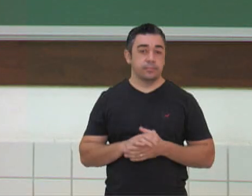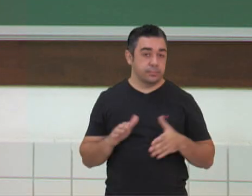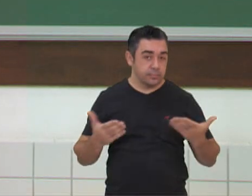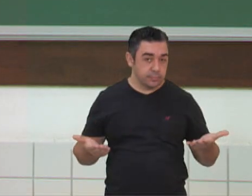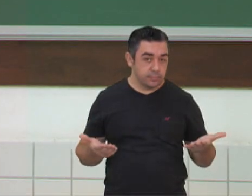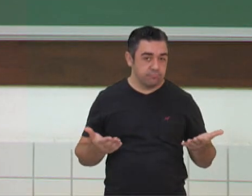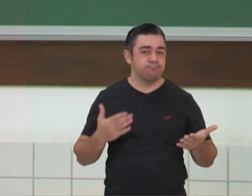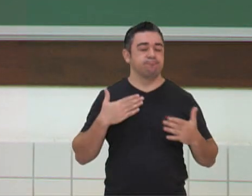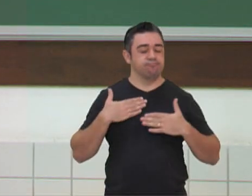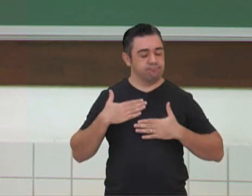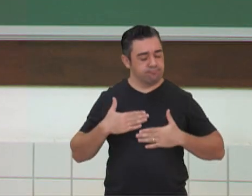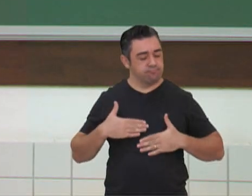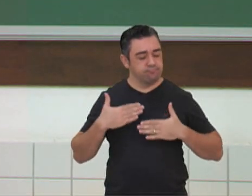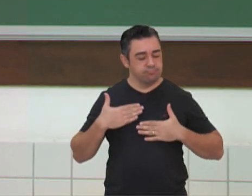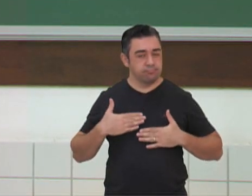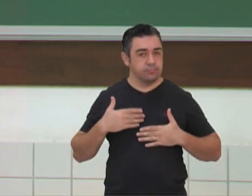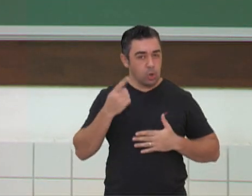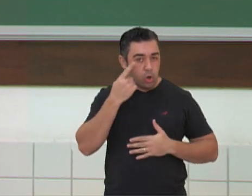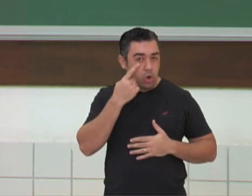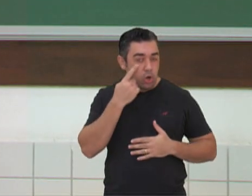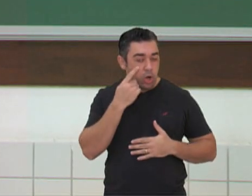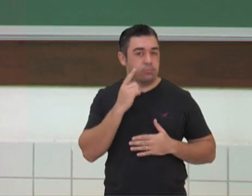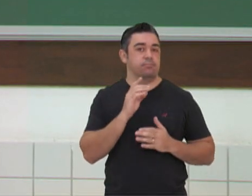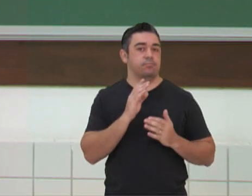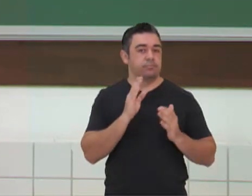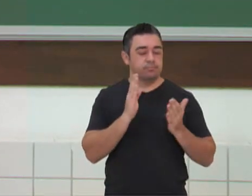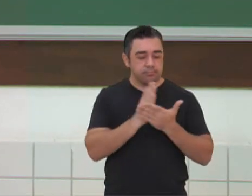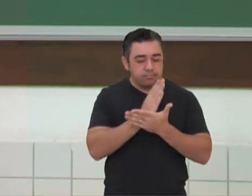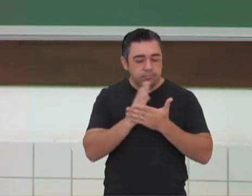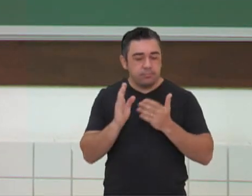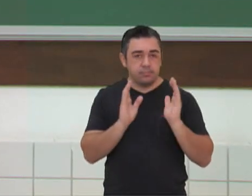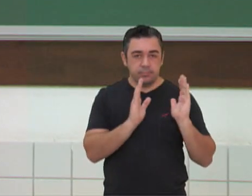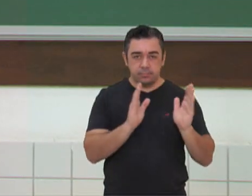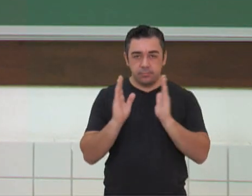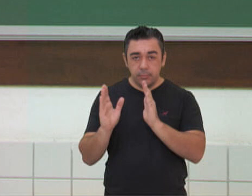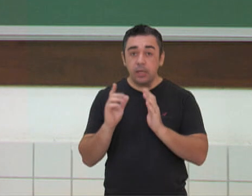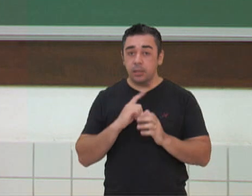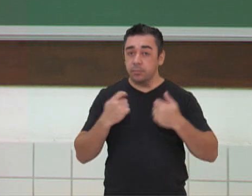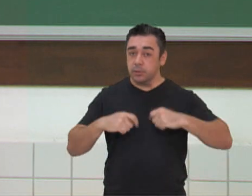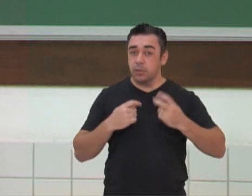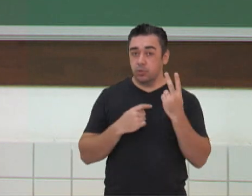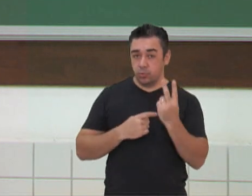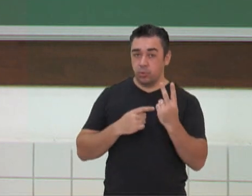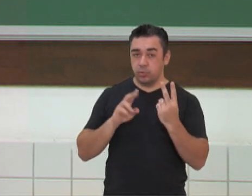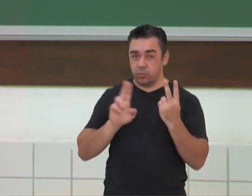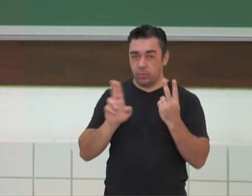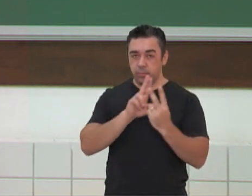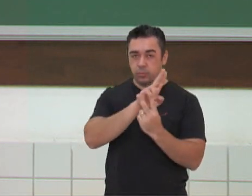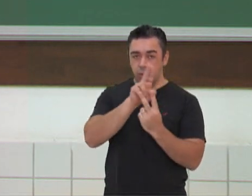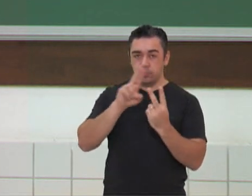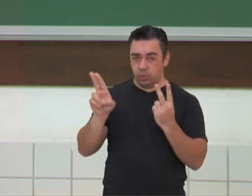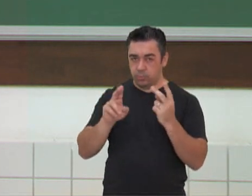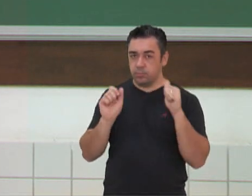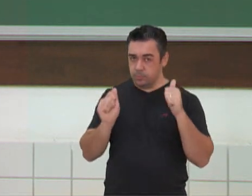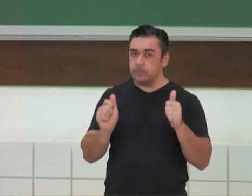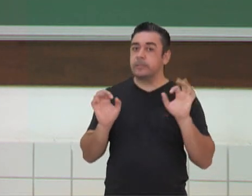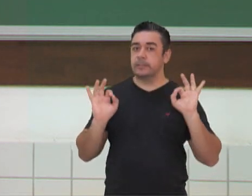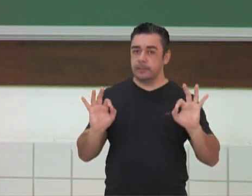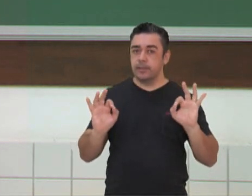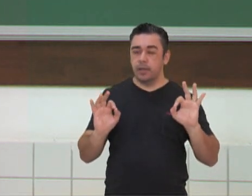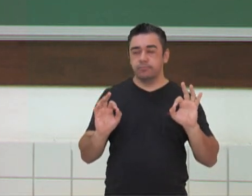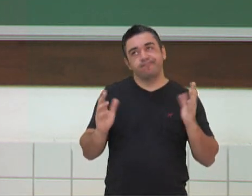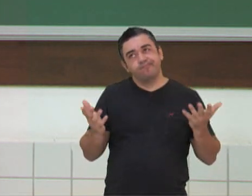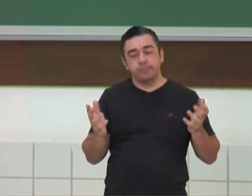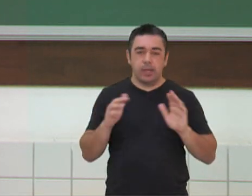E aí, gente, tranquilo também, né? Vamos por partes, então. Primeira coisa, tem que ter 2 nomes. Todos têm? Tem. Então, por essa regra,